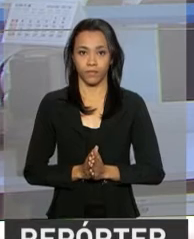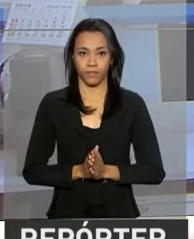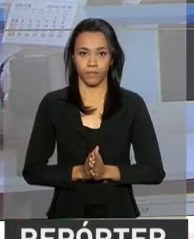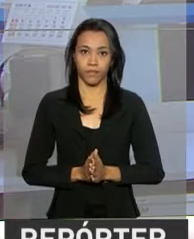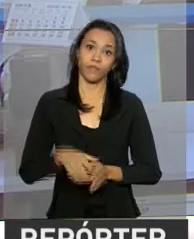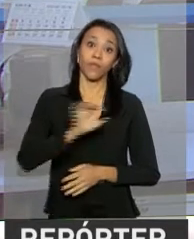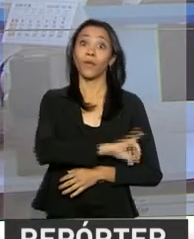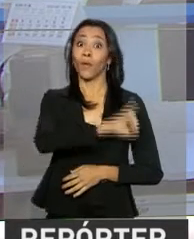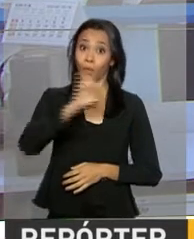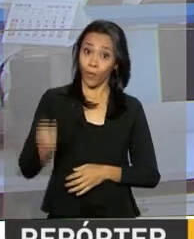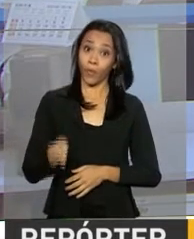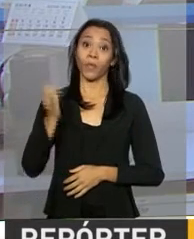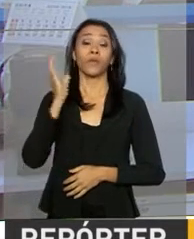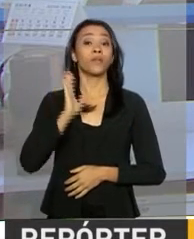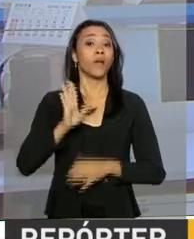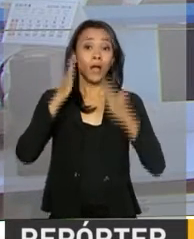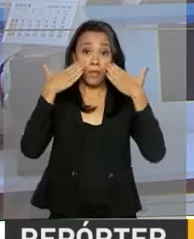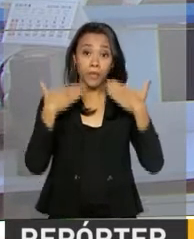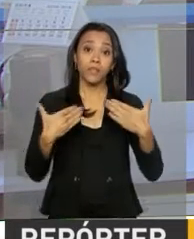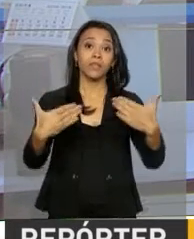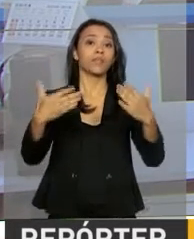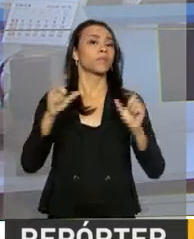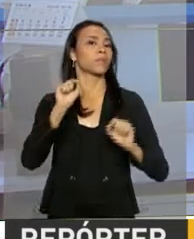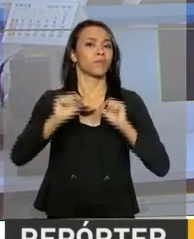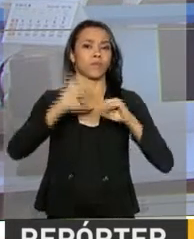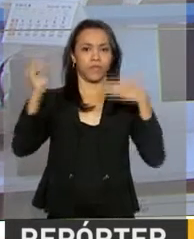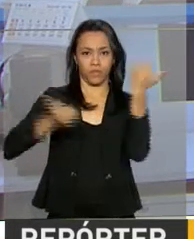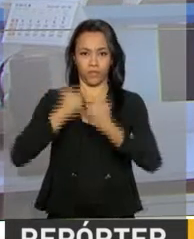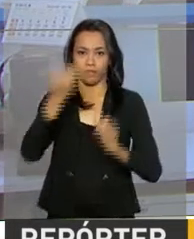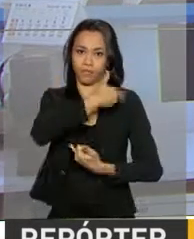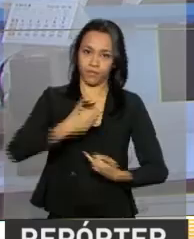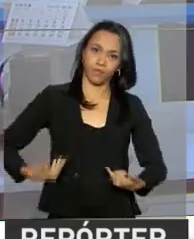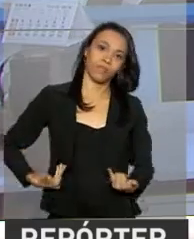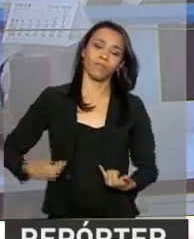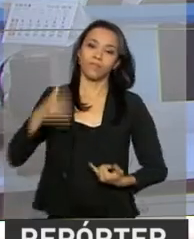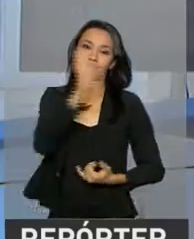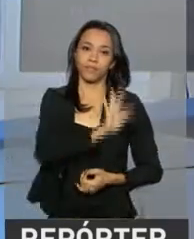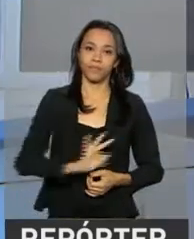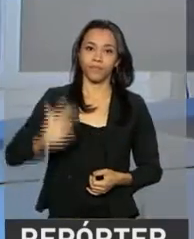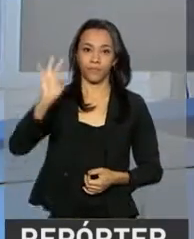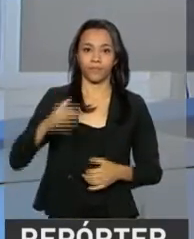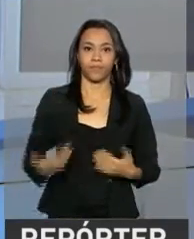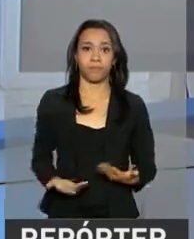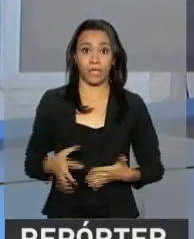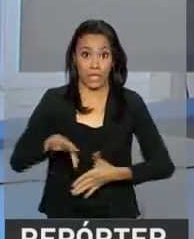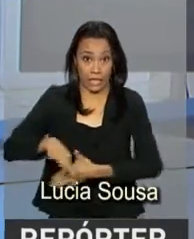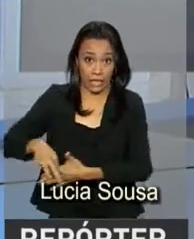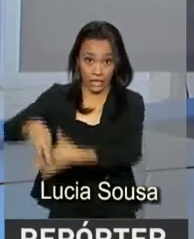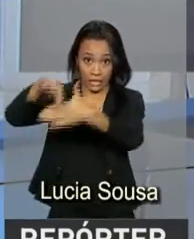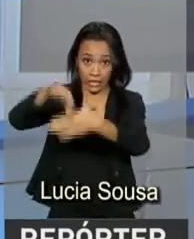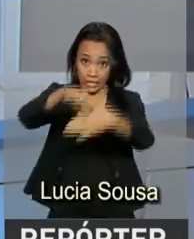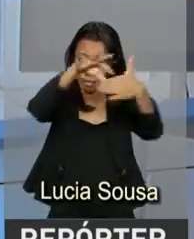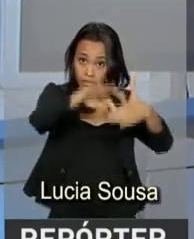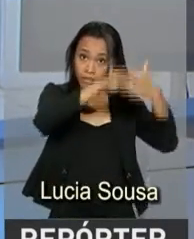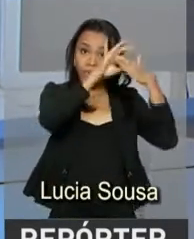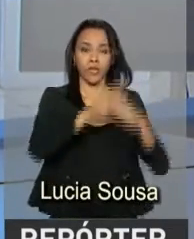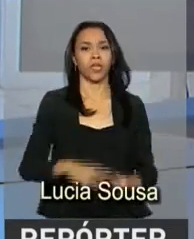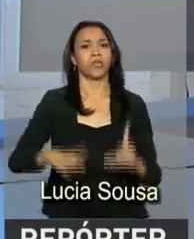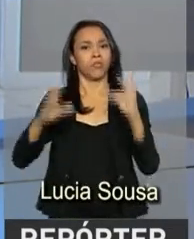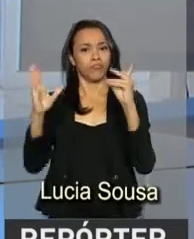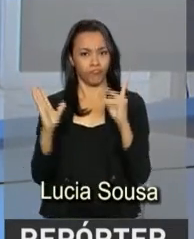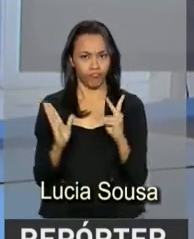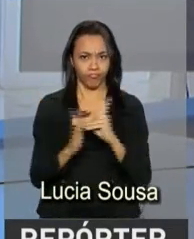olá estamos de volta com o repórter nbr e as notícias do governo federal lideranças indígenas se reuniram com